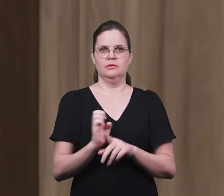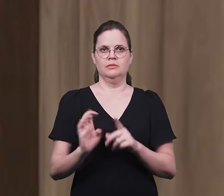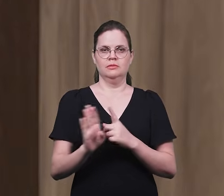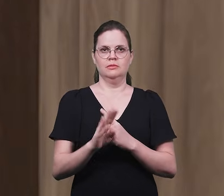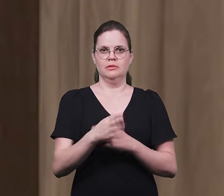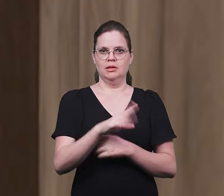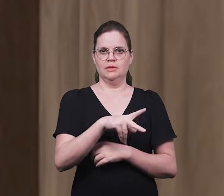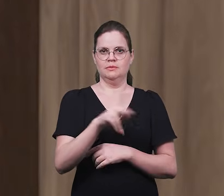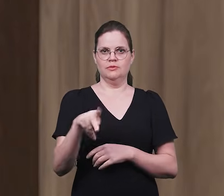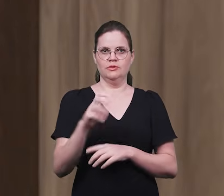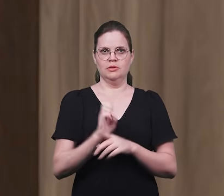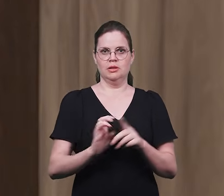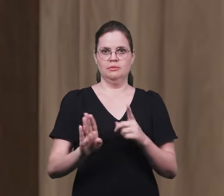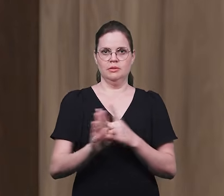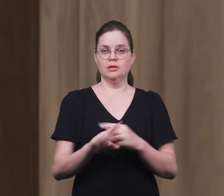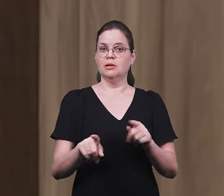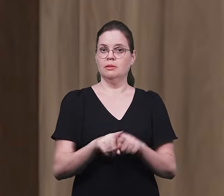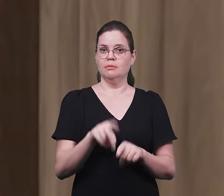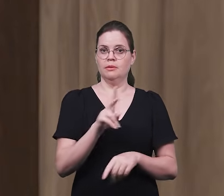de escolas bíblicas,